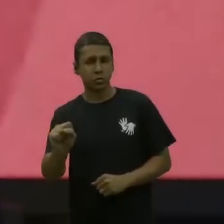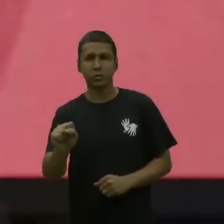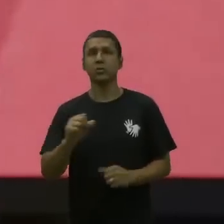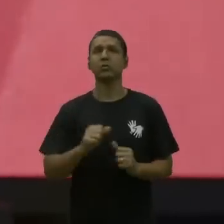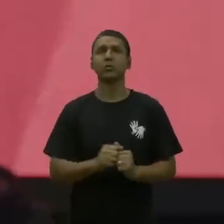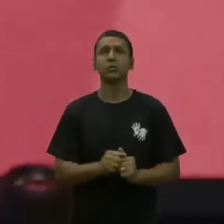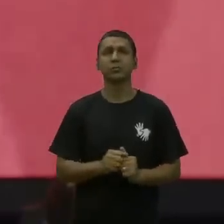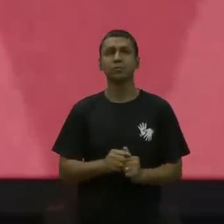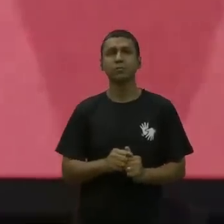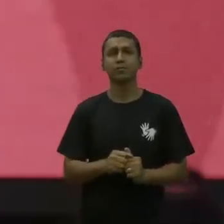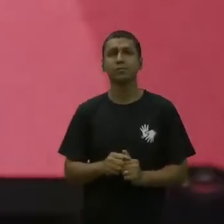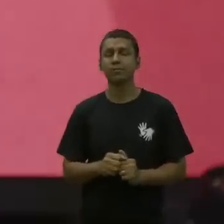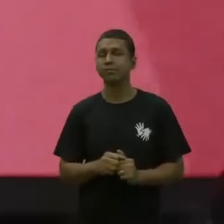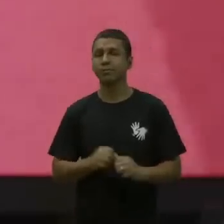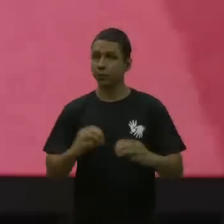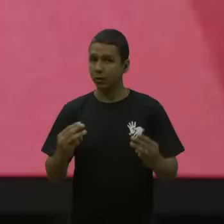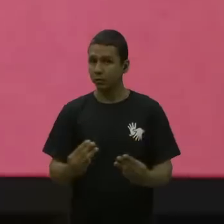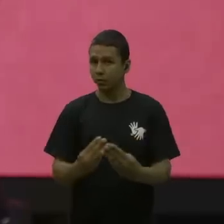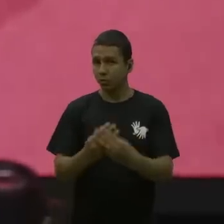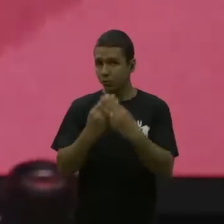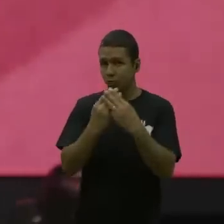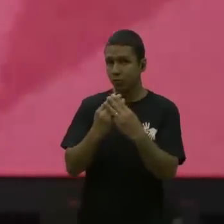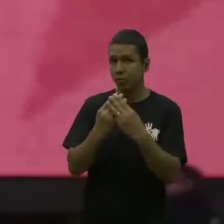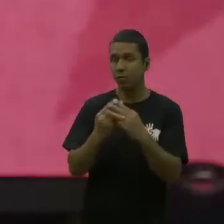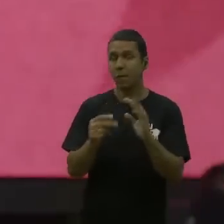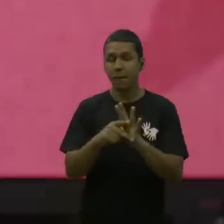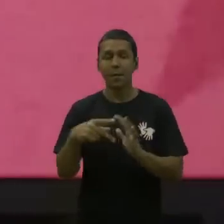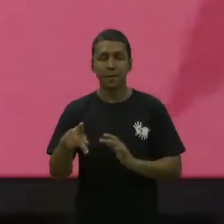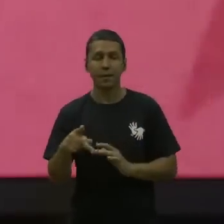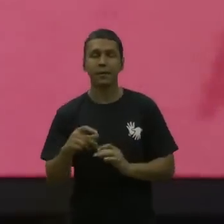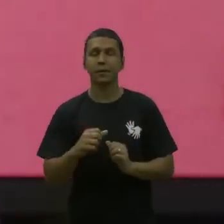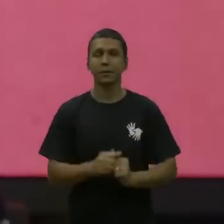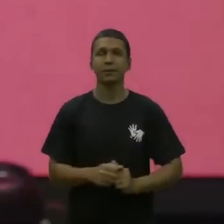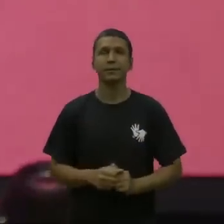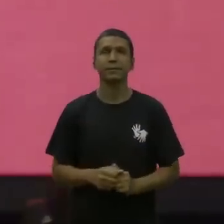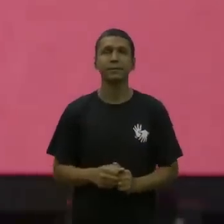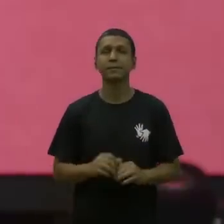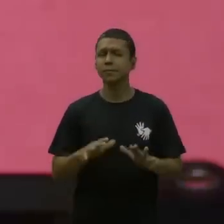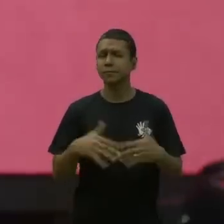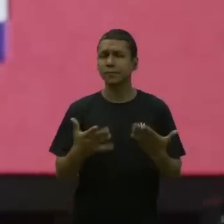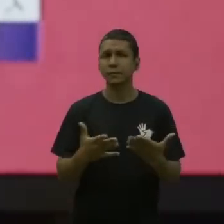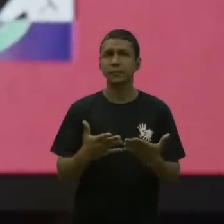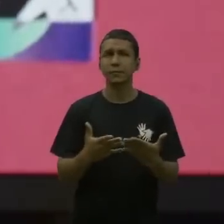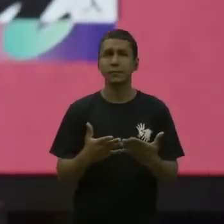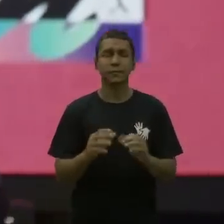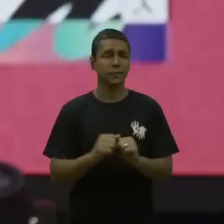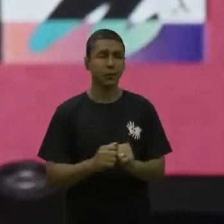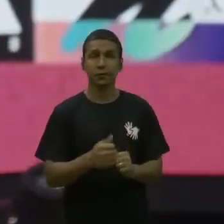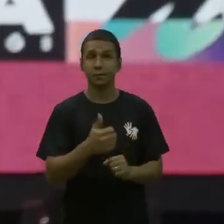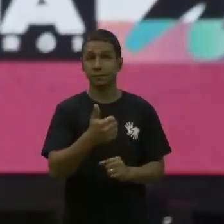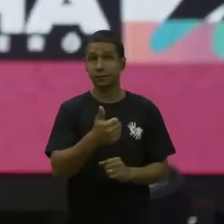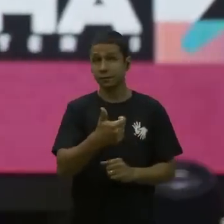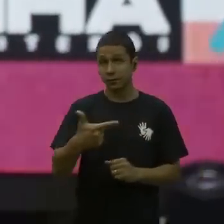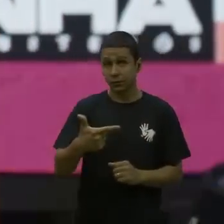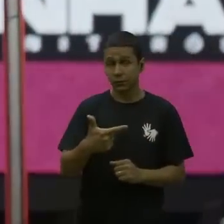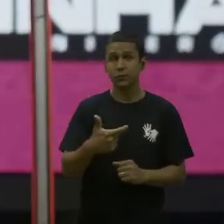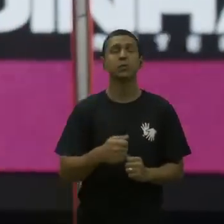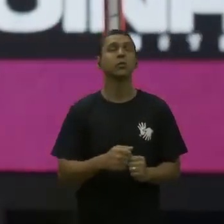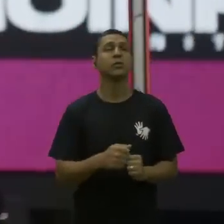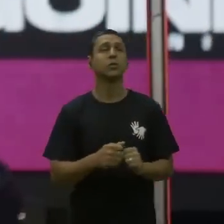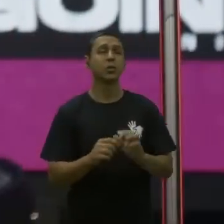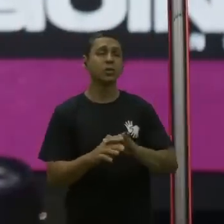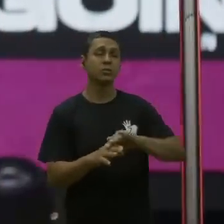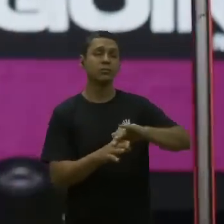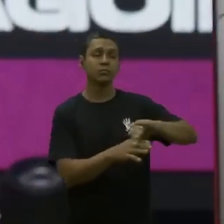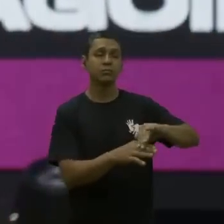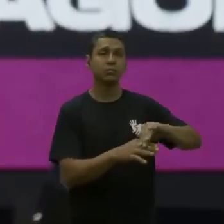missão entre os judeus. Então ele separa 12 para caminhar com ele,